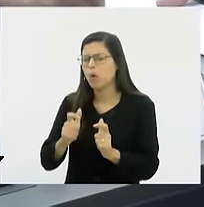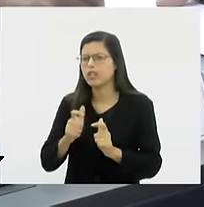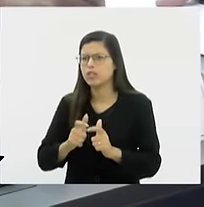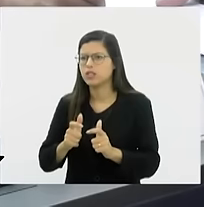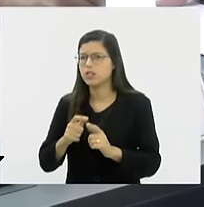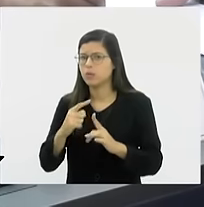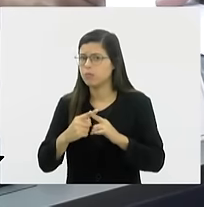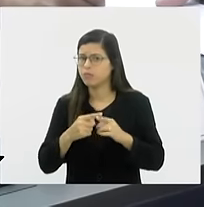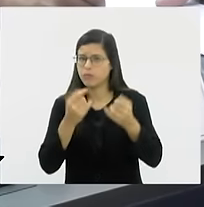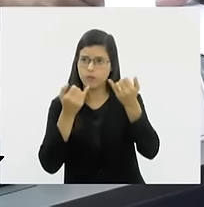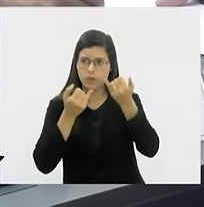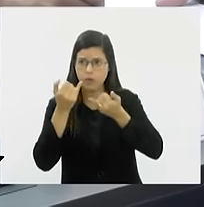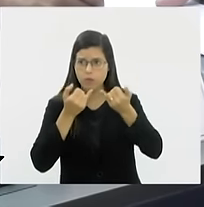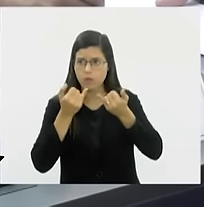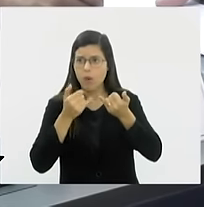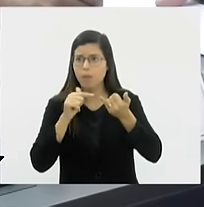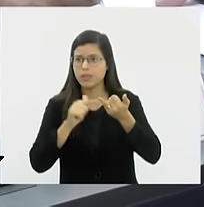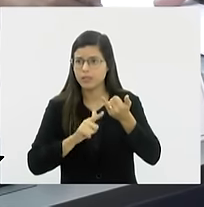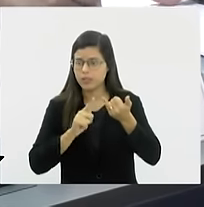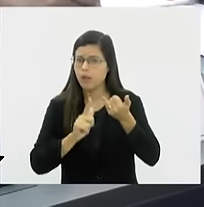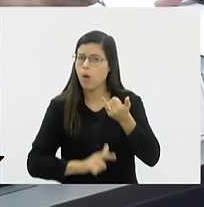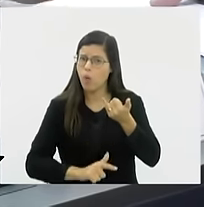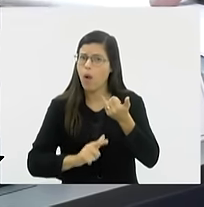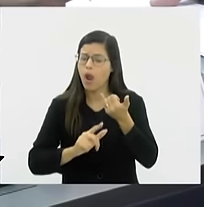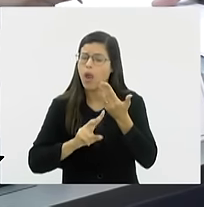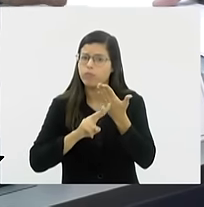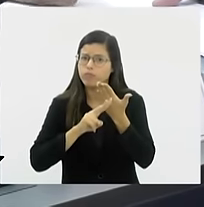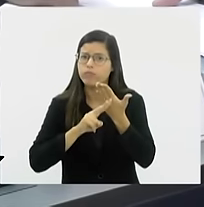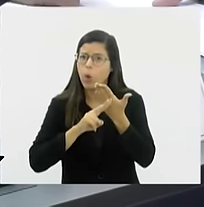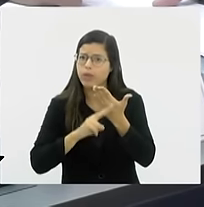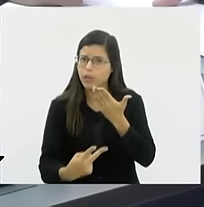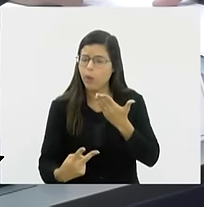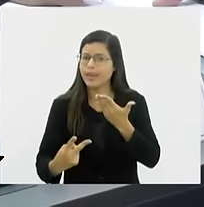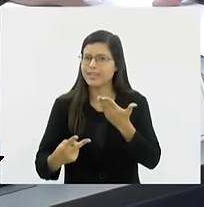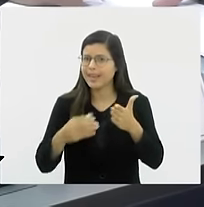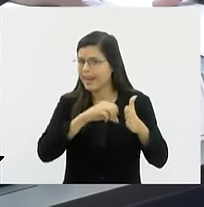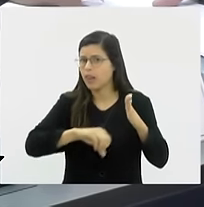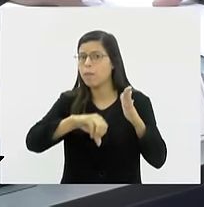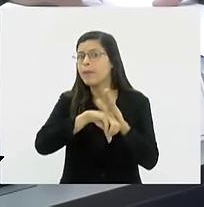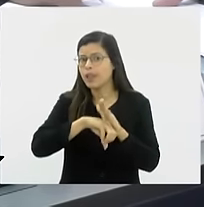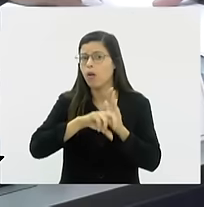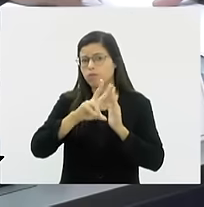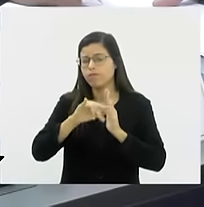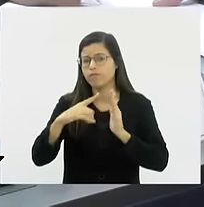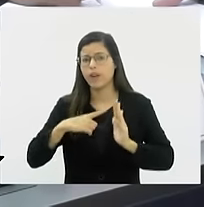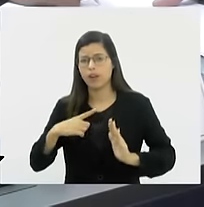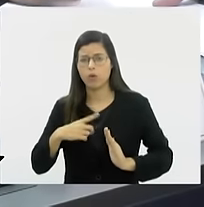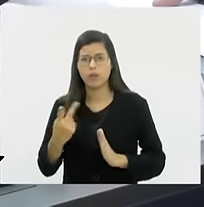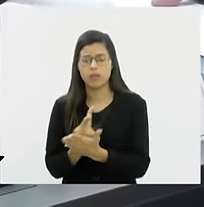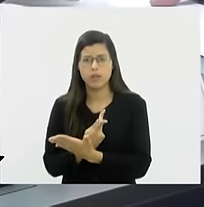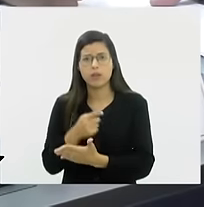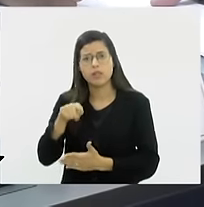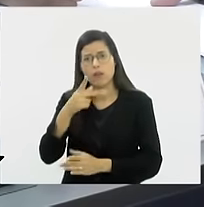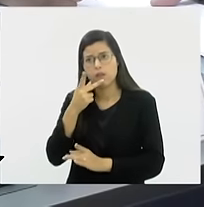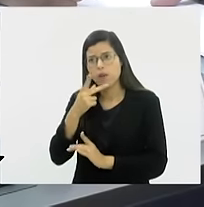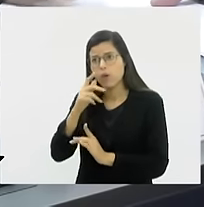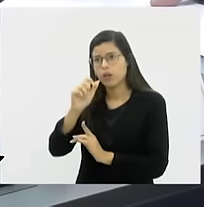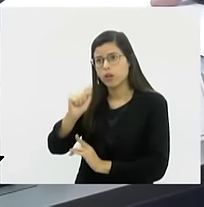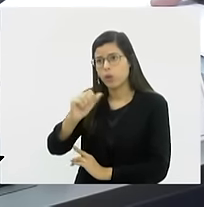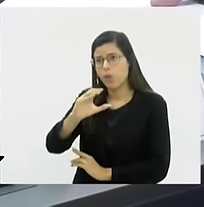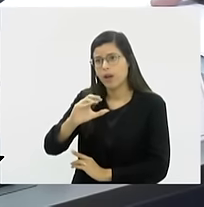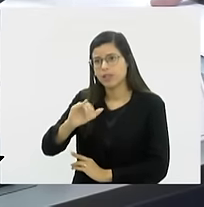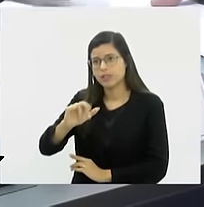peça-chave para desdobramentos criminais que isso aqui vai ter. Até porque, presidente... O senhor está acabando de afirmar que o senhor Acir é o dono do